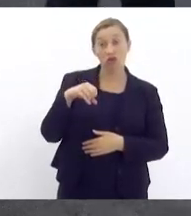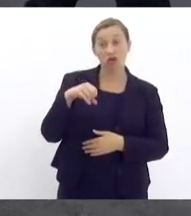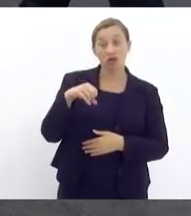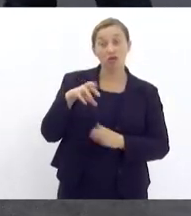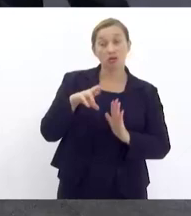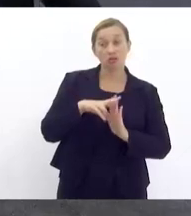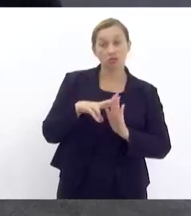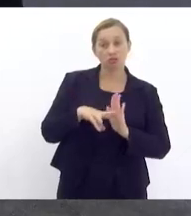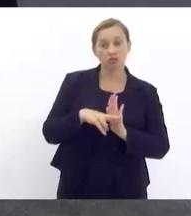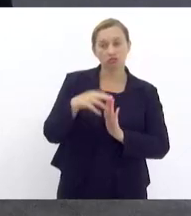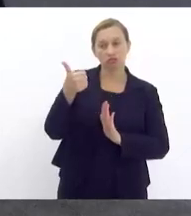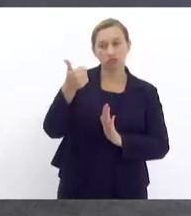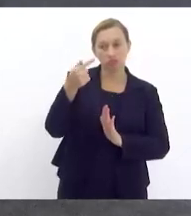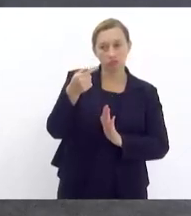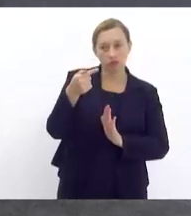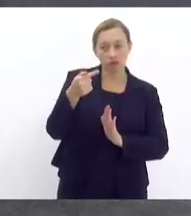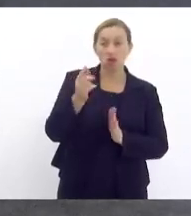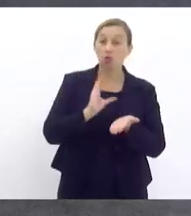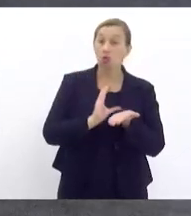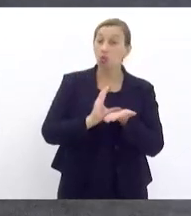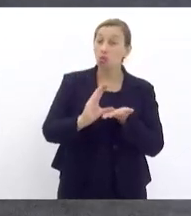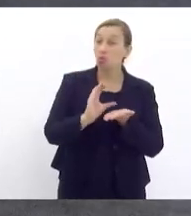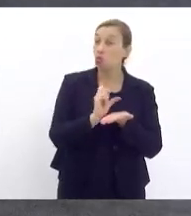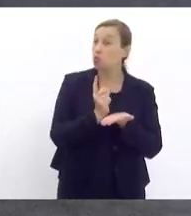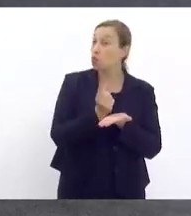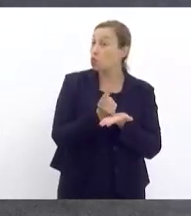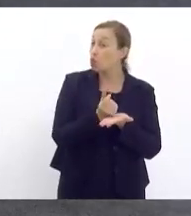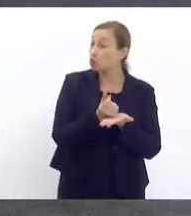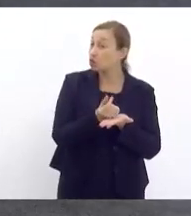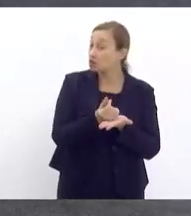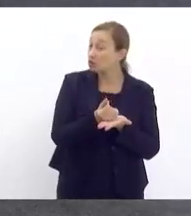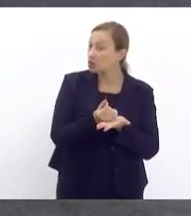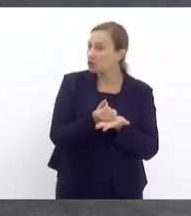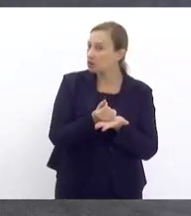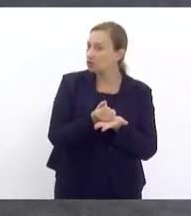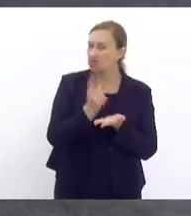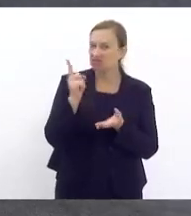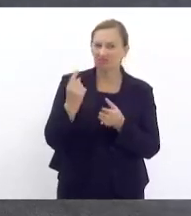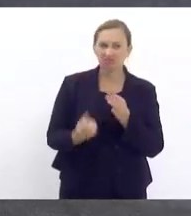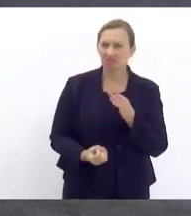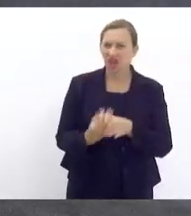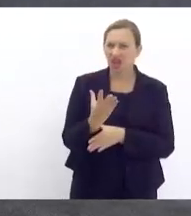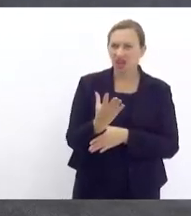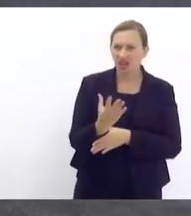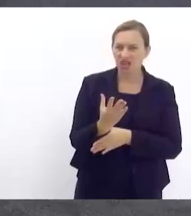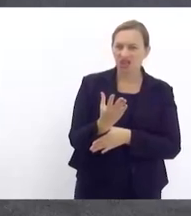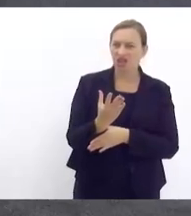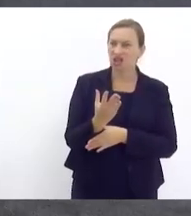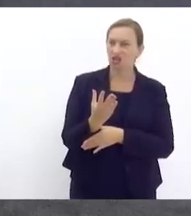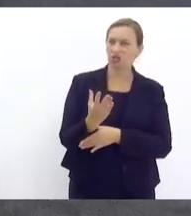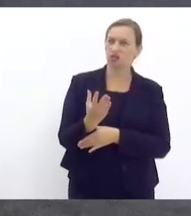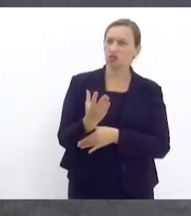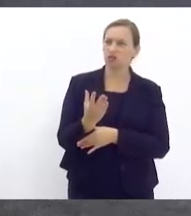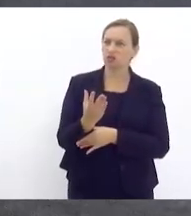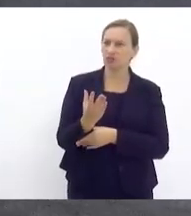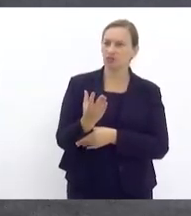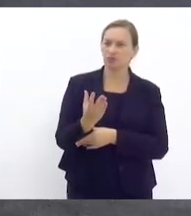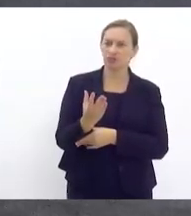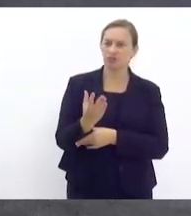17 e o orçamento você não tá criando além do orçamento